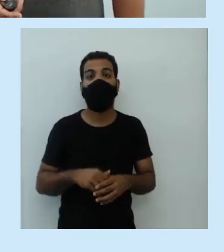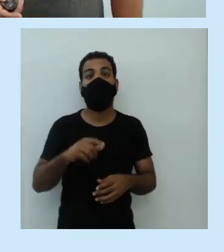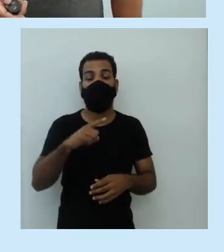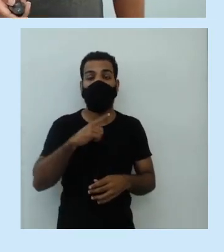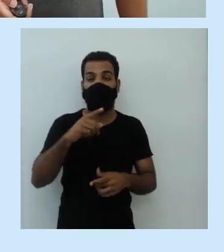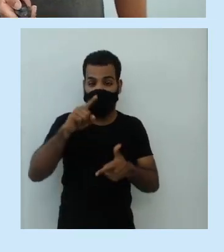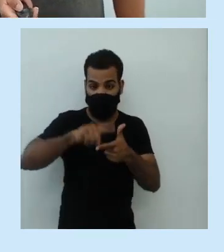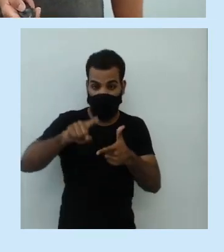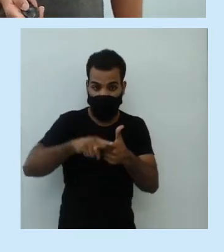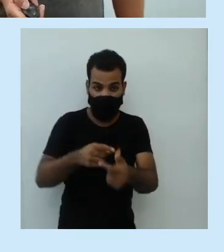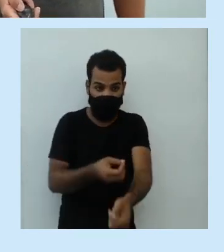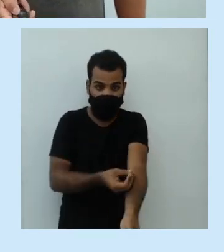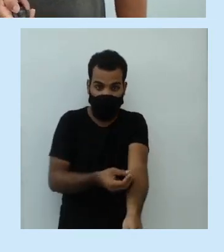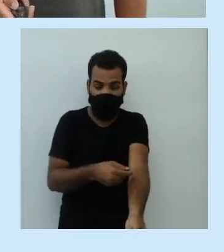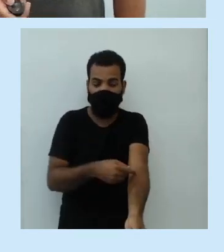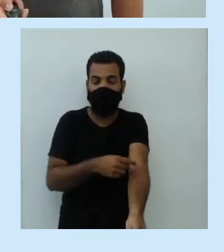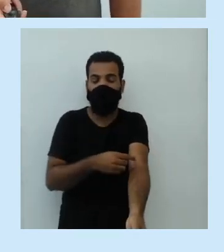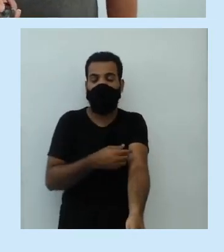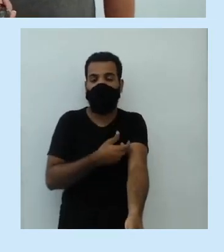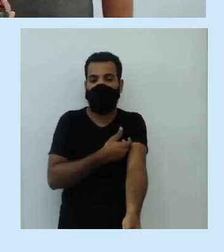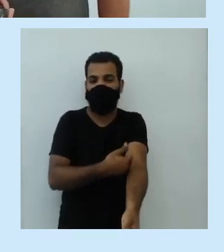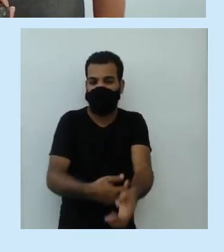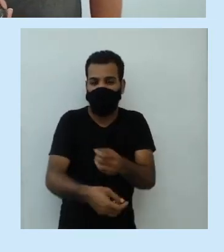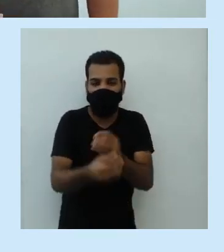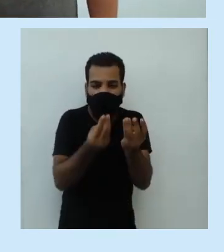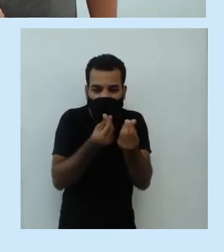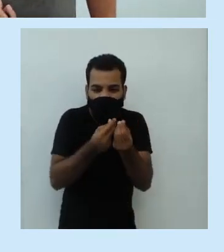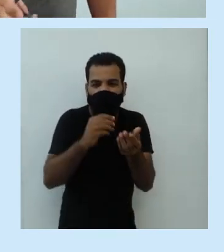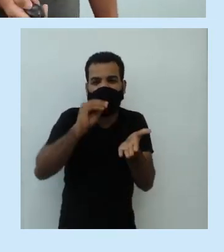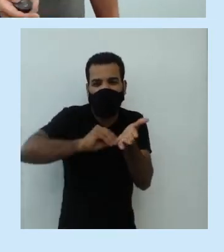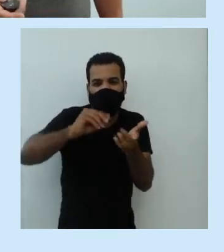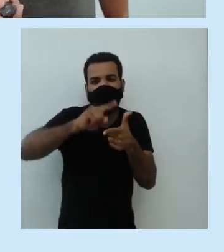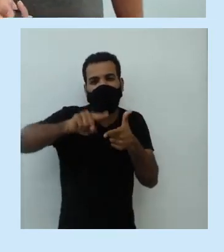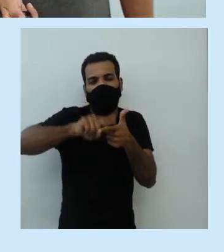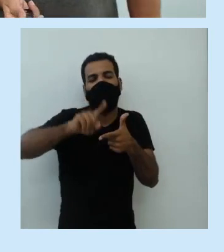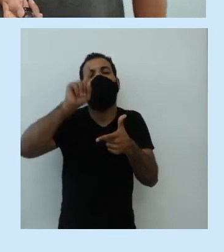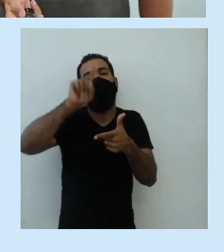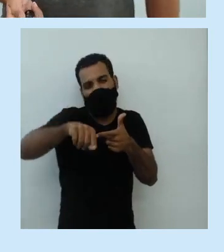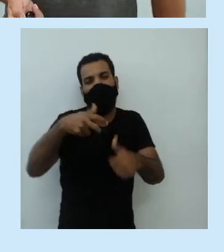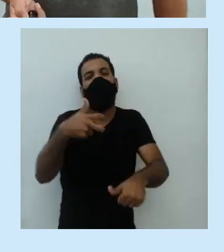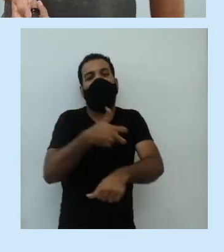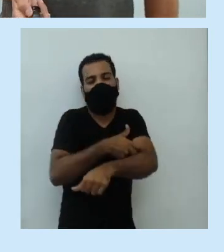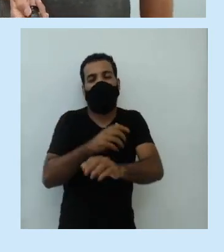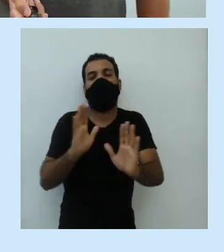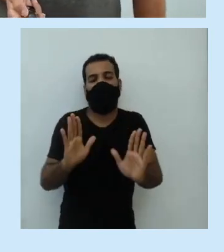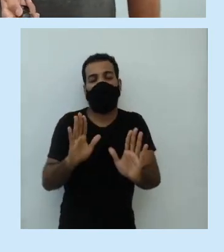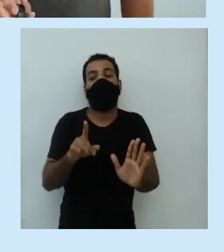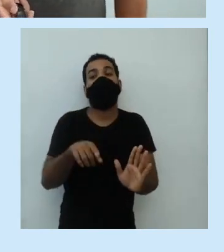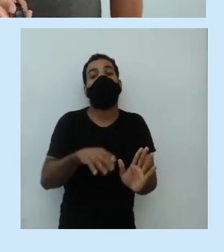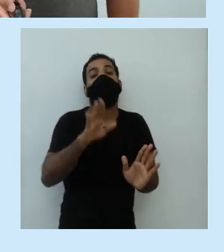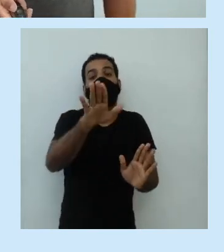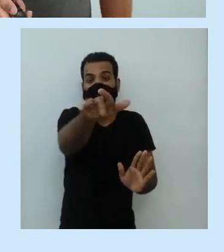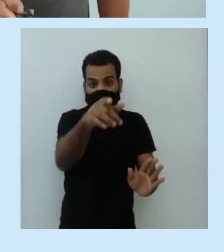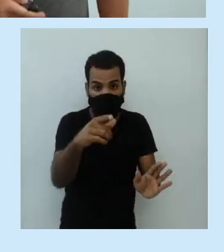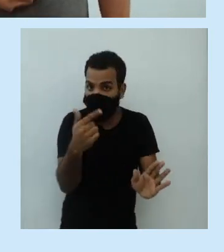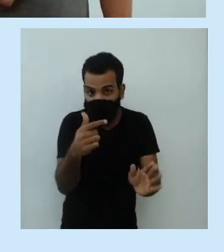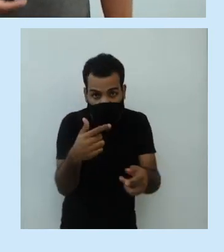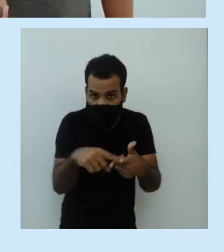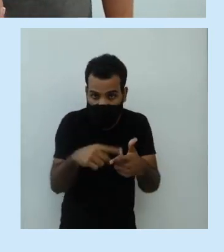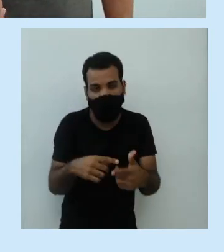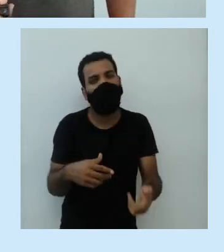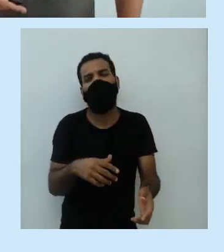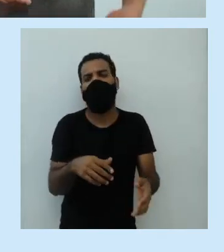tá certo? Se não tiver, não há necessidade, beleza? Então a mídia pode estimular a violência e também